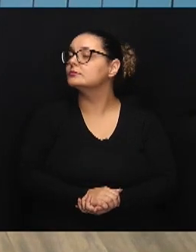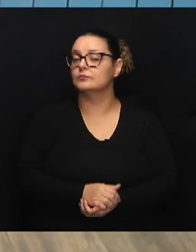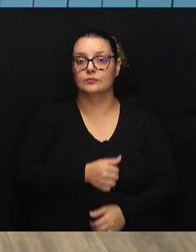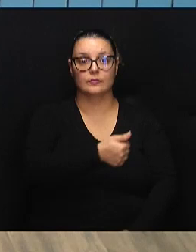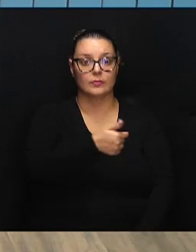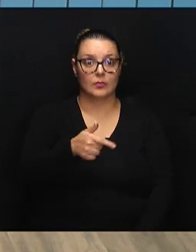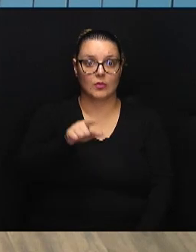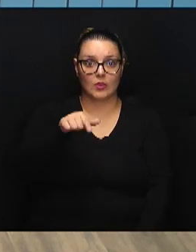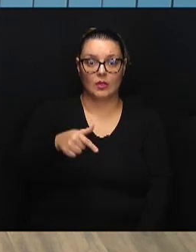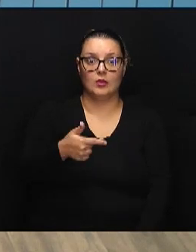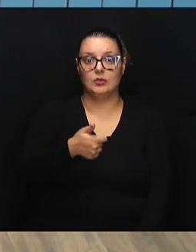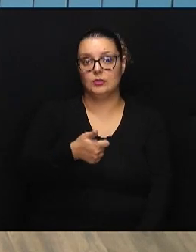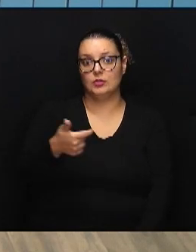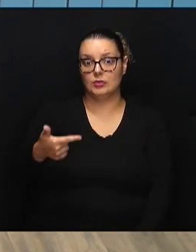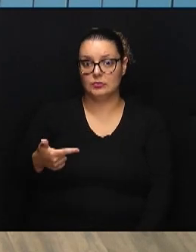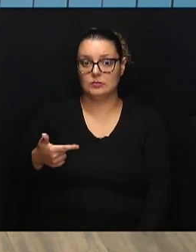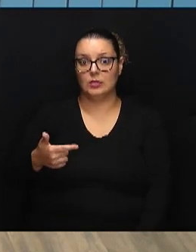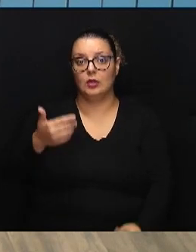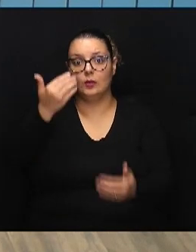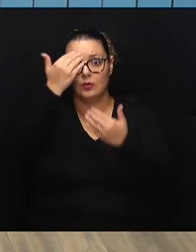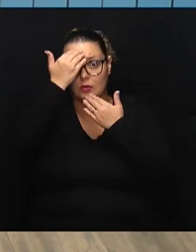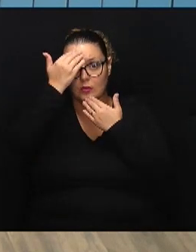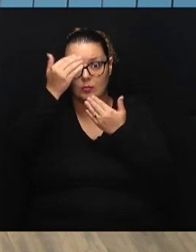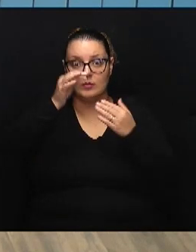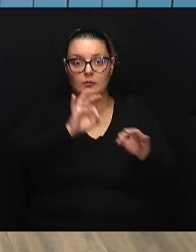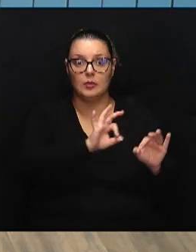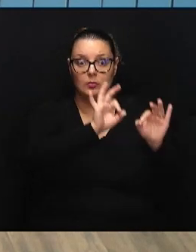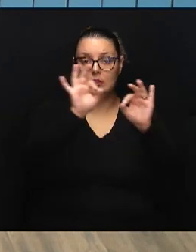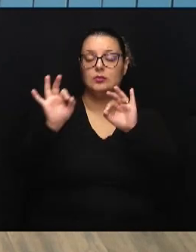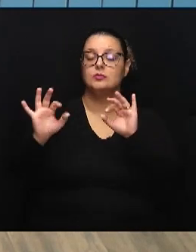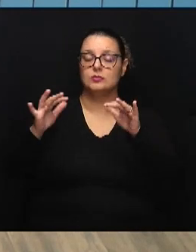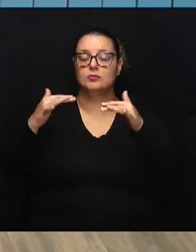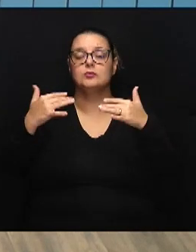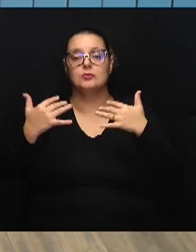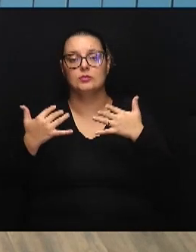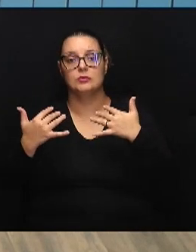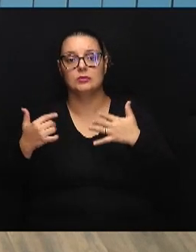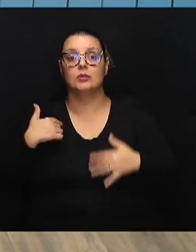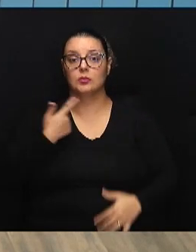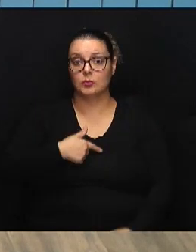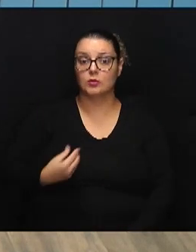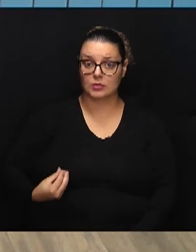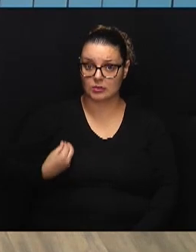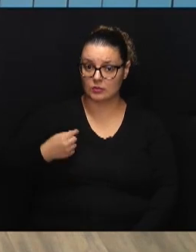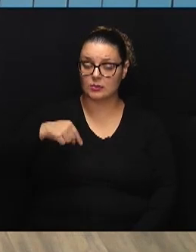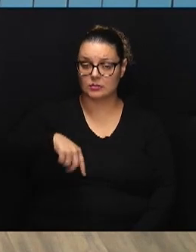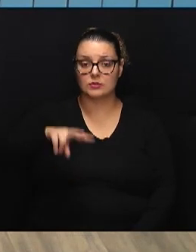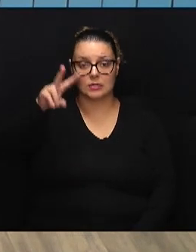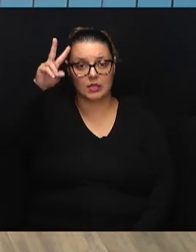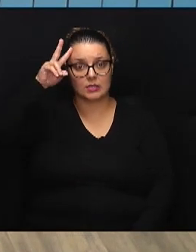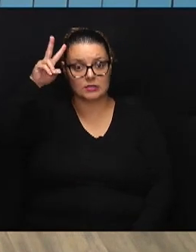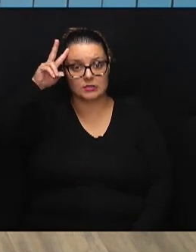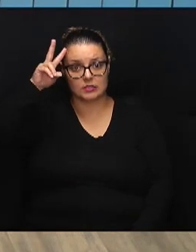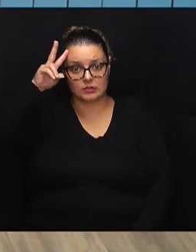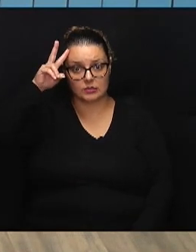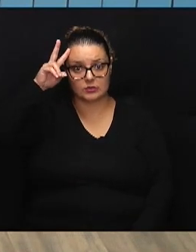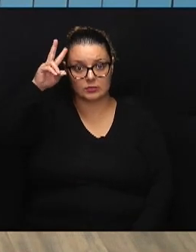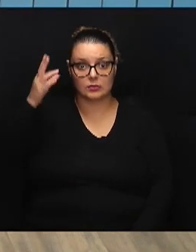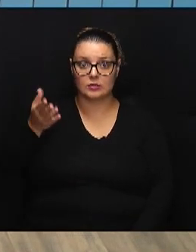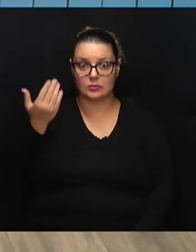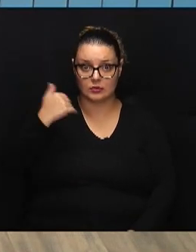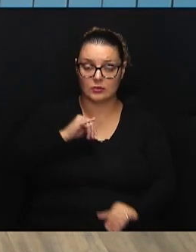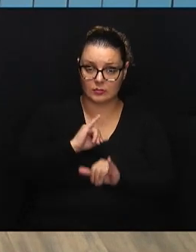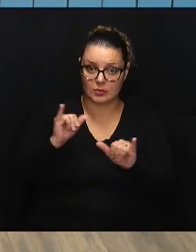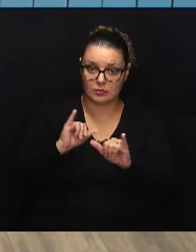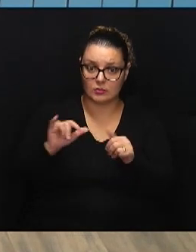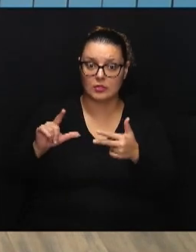12:00 mais 12 minutos. Muito obrigado pela sua companhia, pela sua audiência. Estamos ao vivo nesta segunda-feira e vamos com as